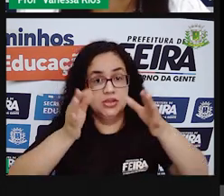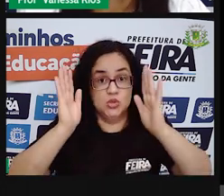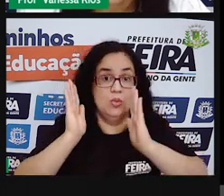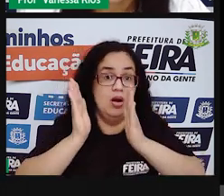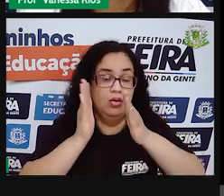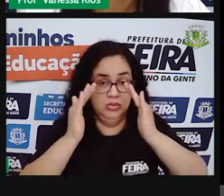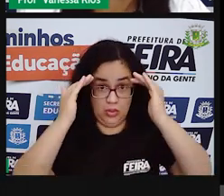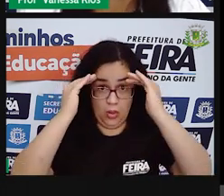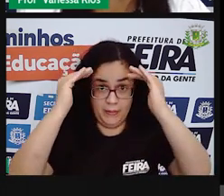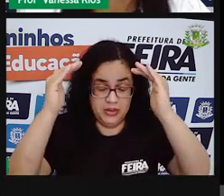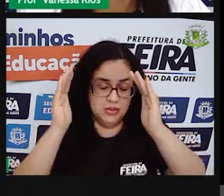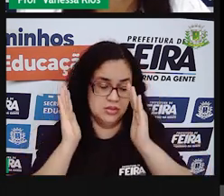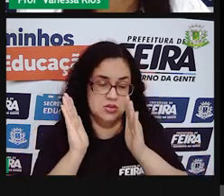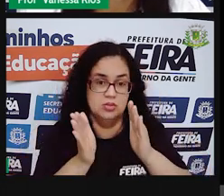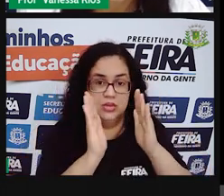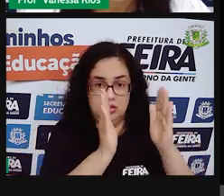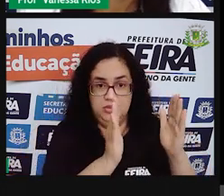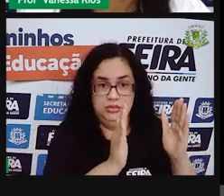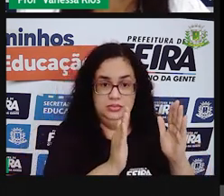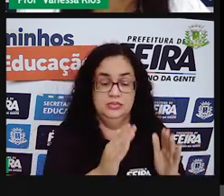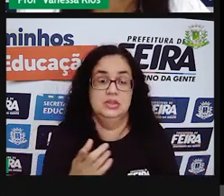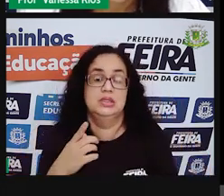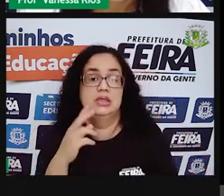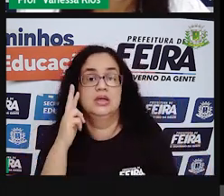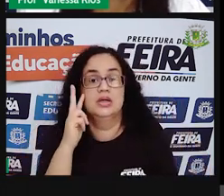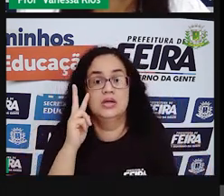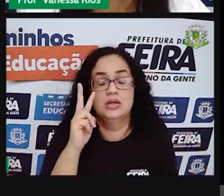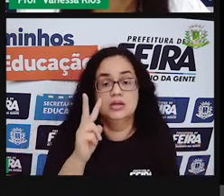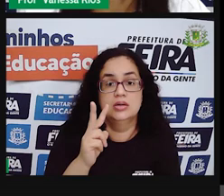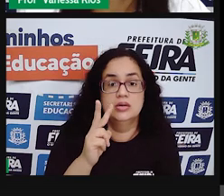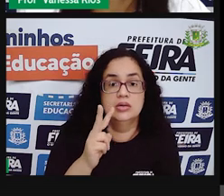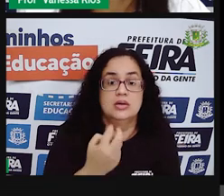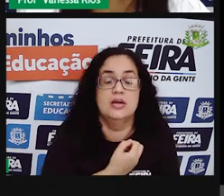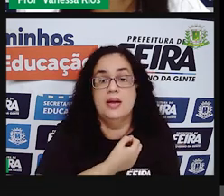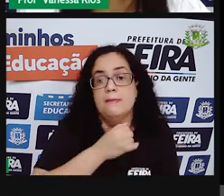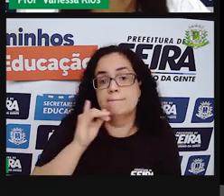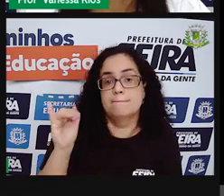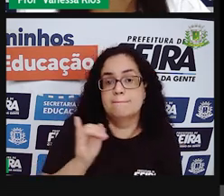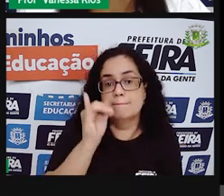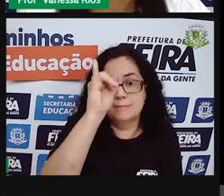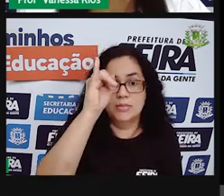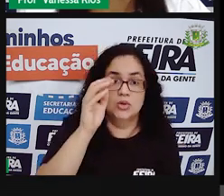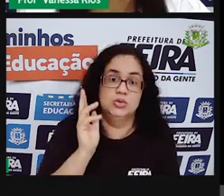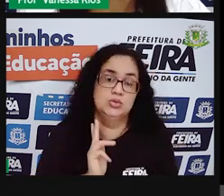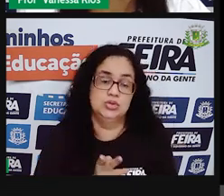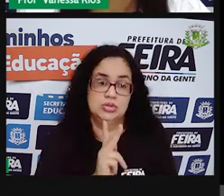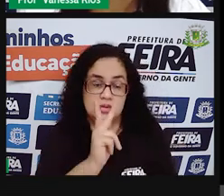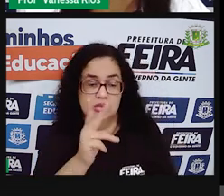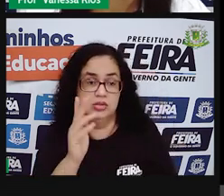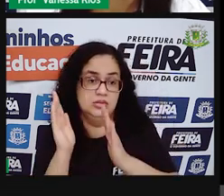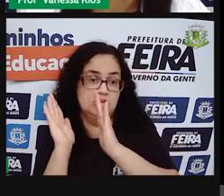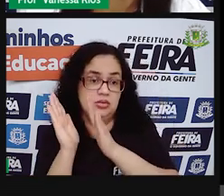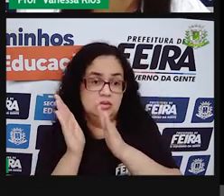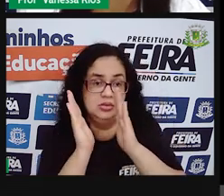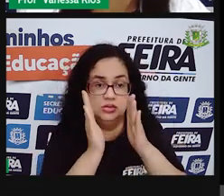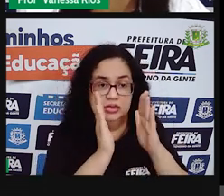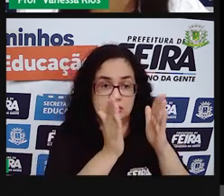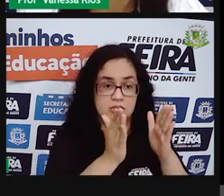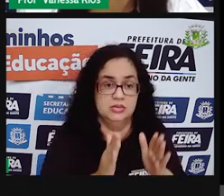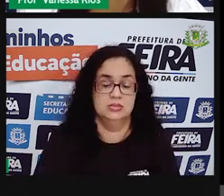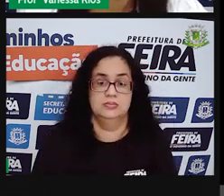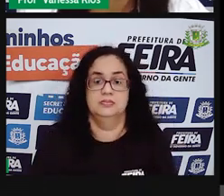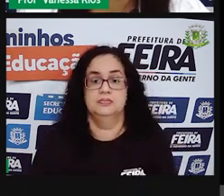um padrão de formação. Identificar este padrão é primordial para dar continuidade a